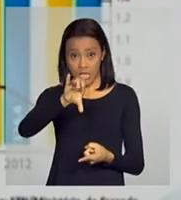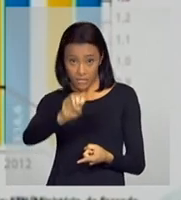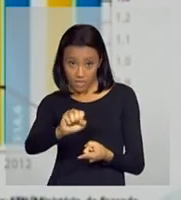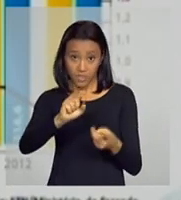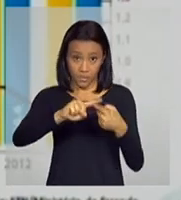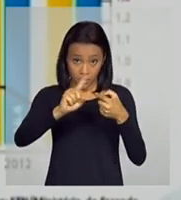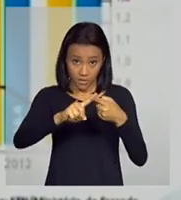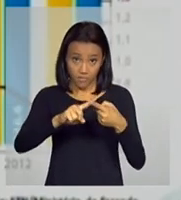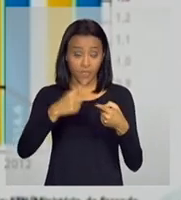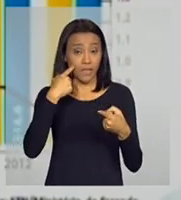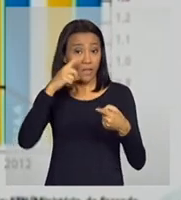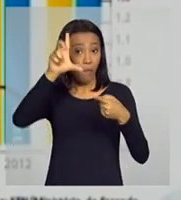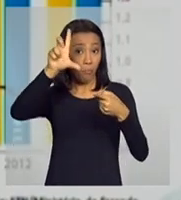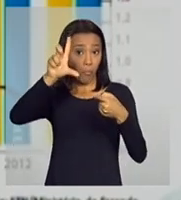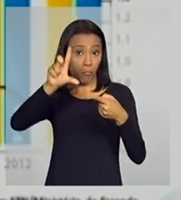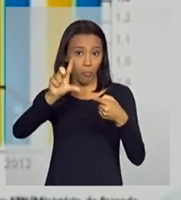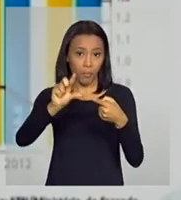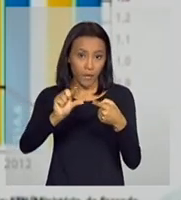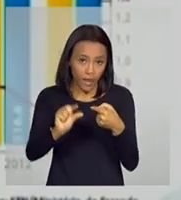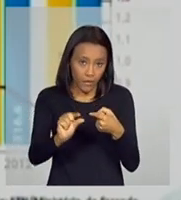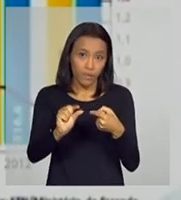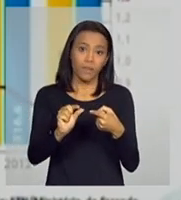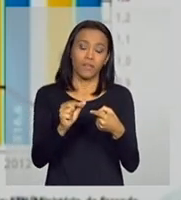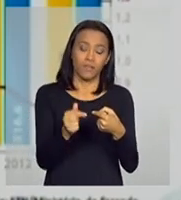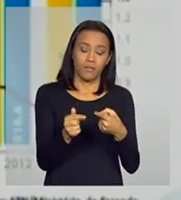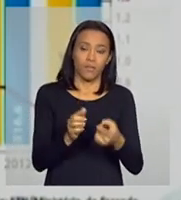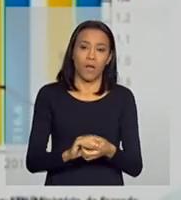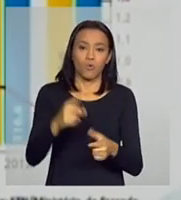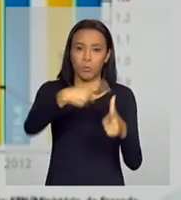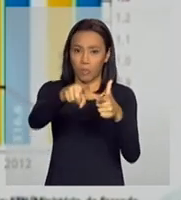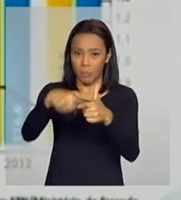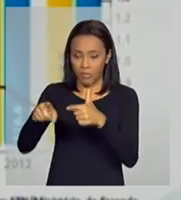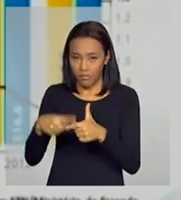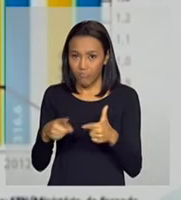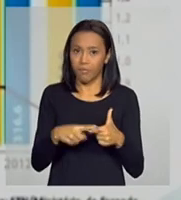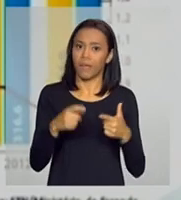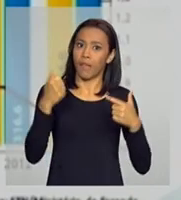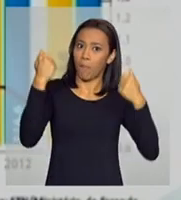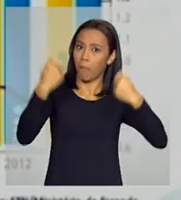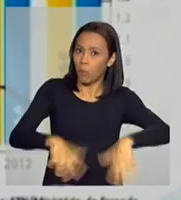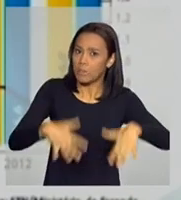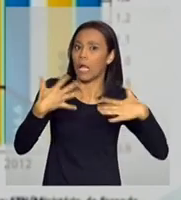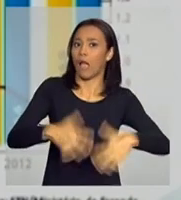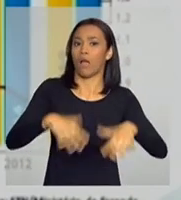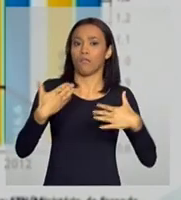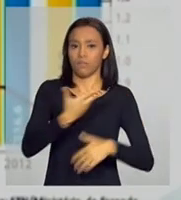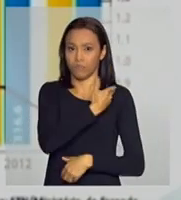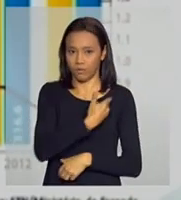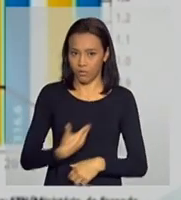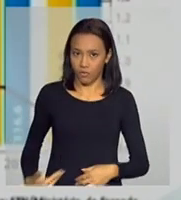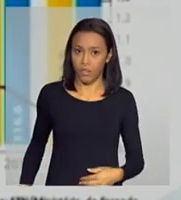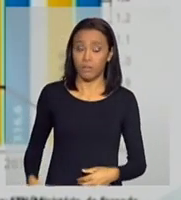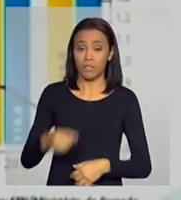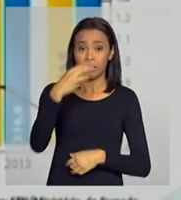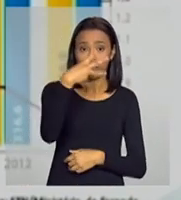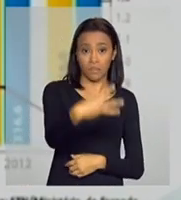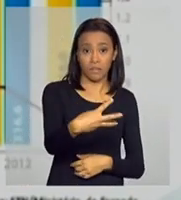déficit da Previdência vem caindo ao longo do tempo né Então essa é a maior despesa do governo são